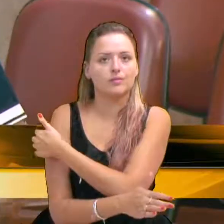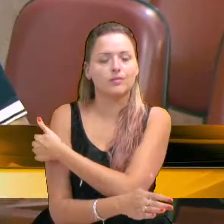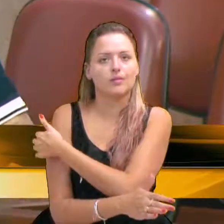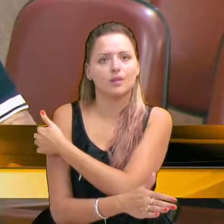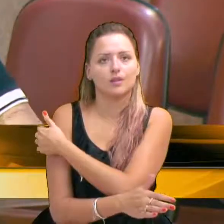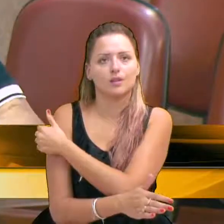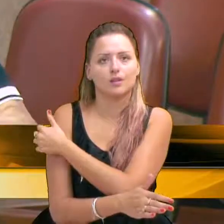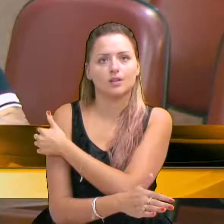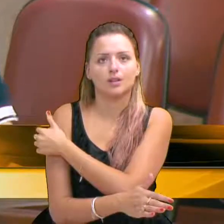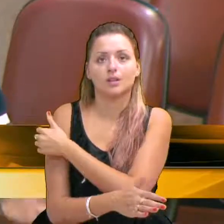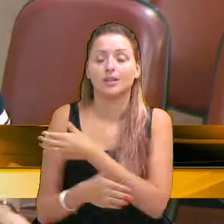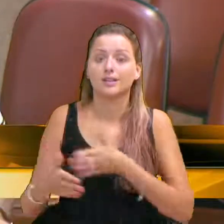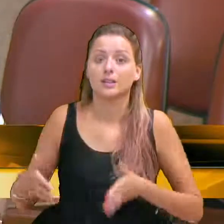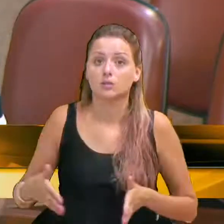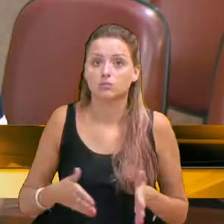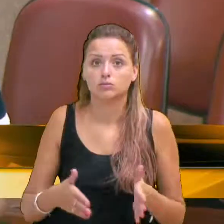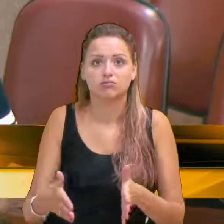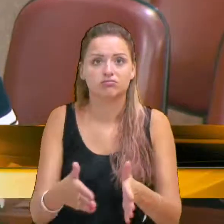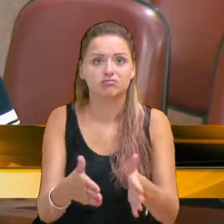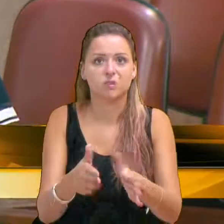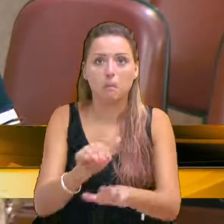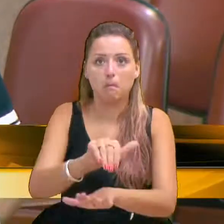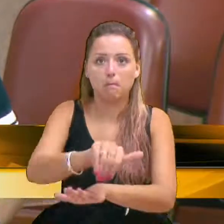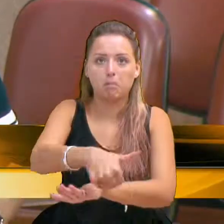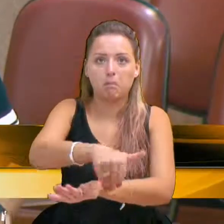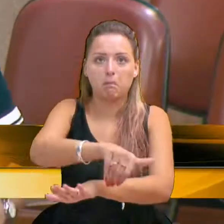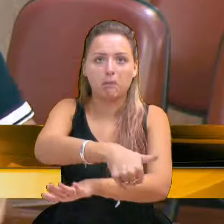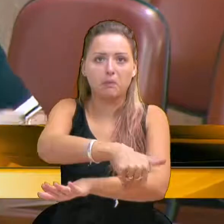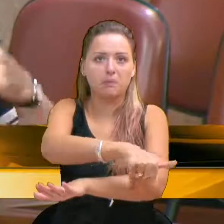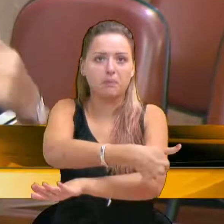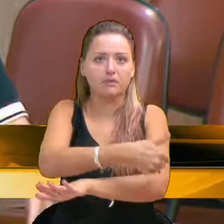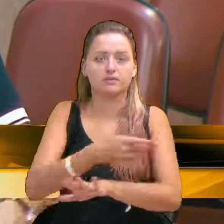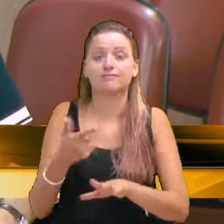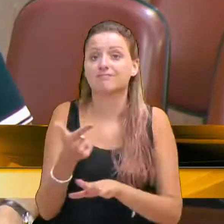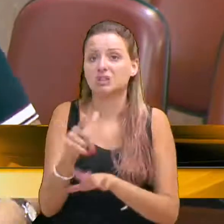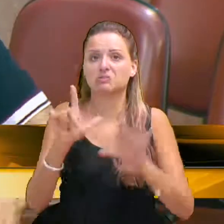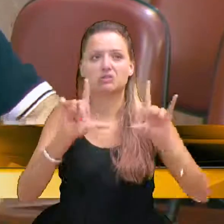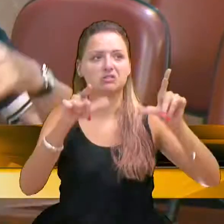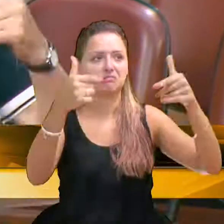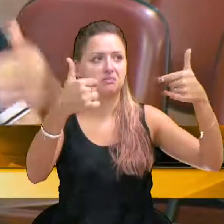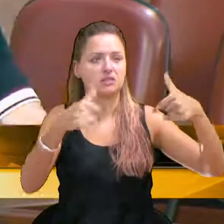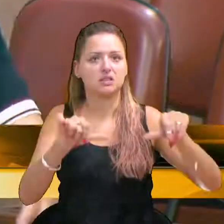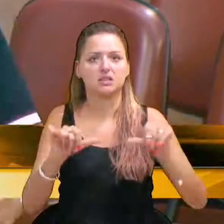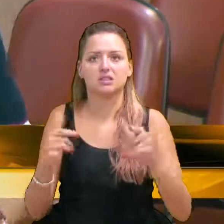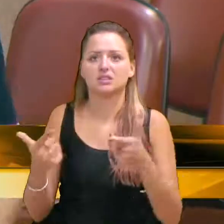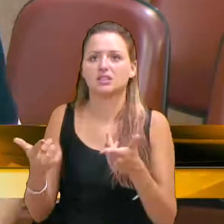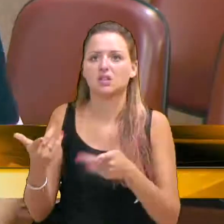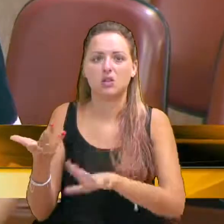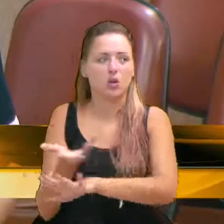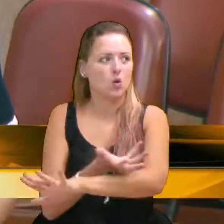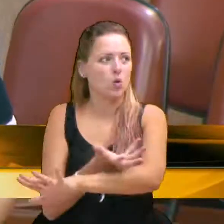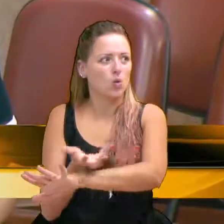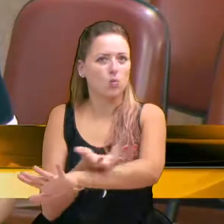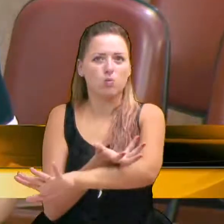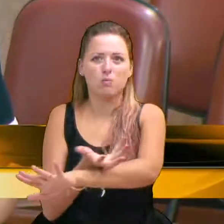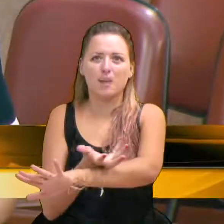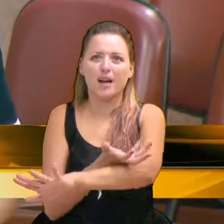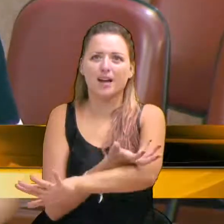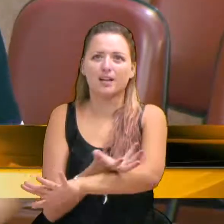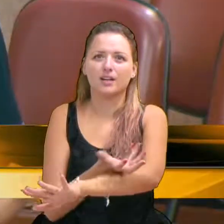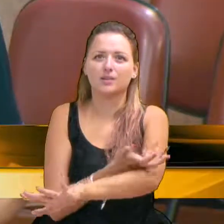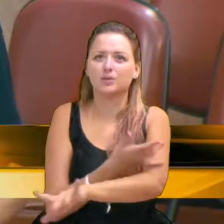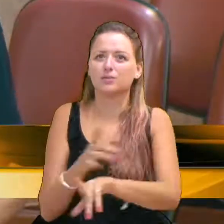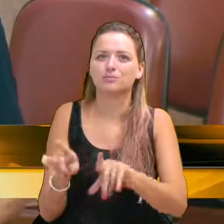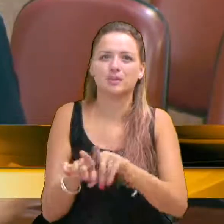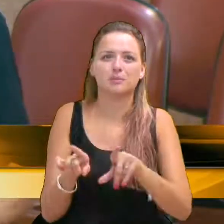estradas totalmente esburacadas, sem sinalização, com placas caídas, com mato tomando conta, e aí